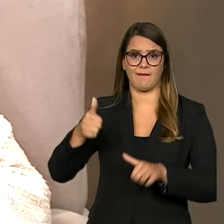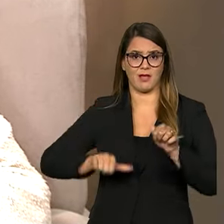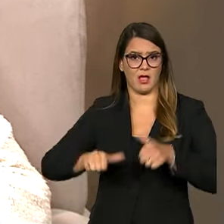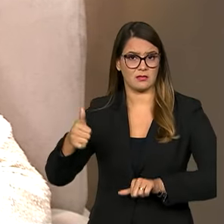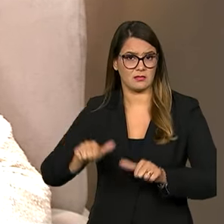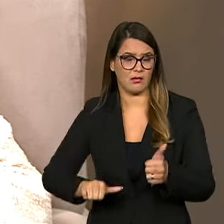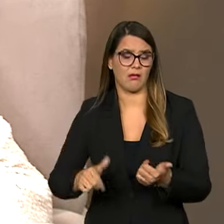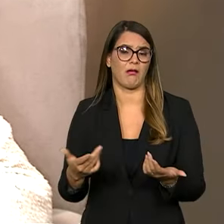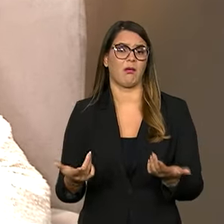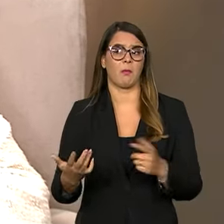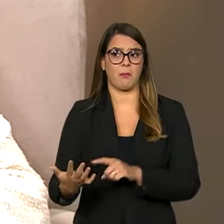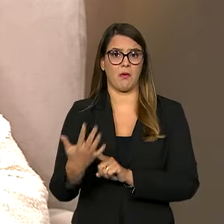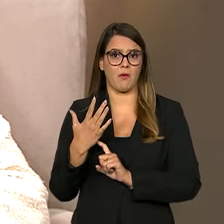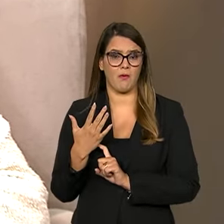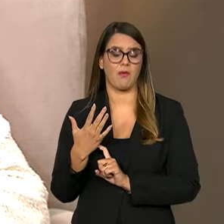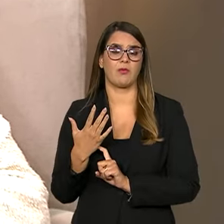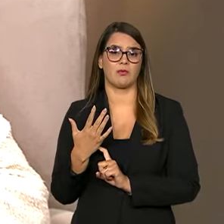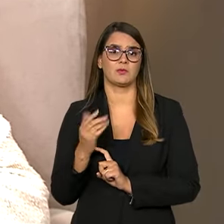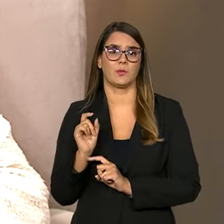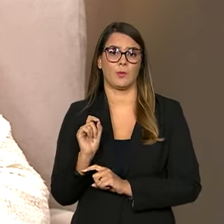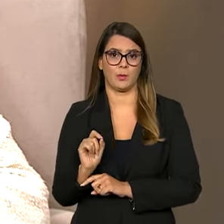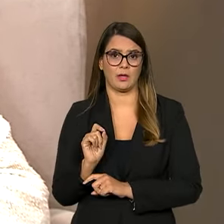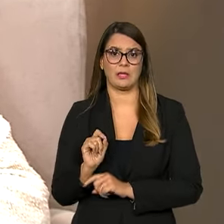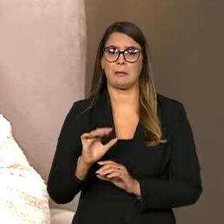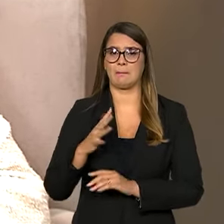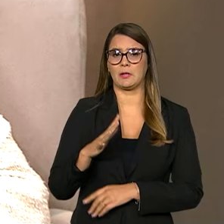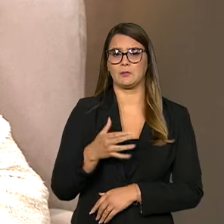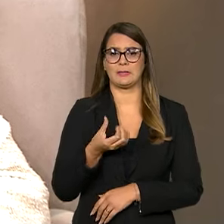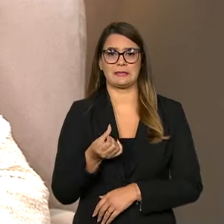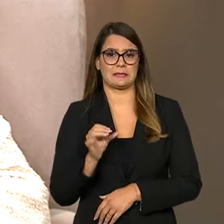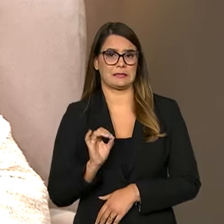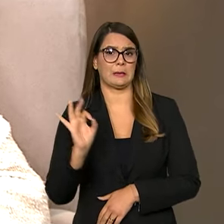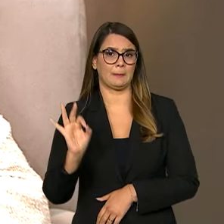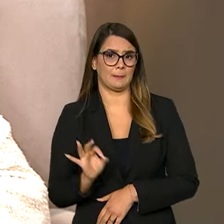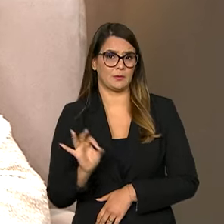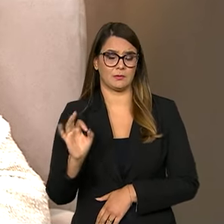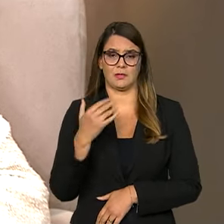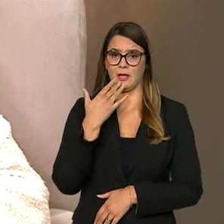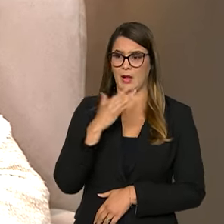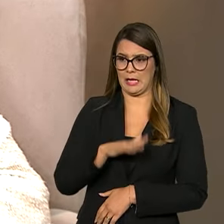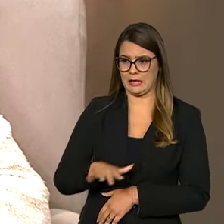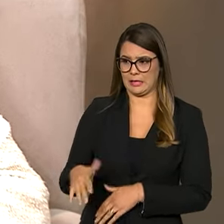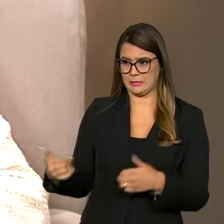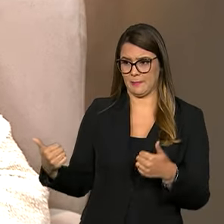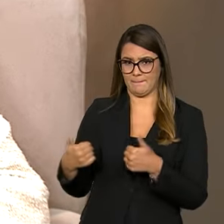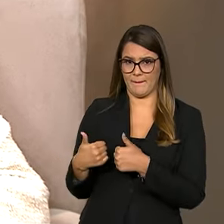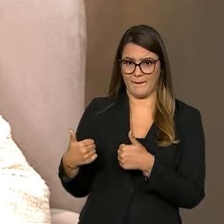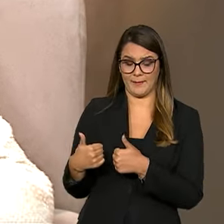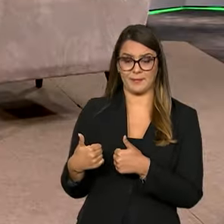E que nos mostram que em torno de 60% das crianças bem perto disso